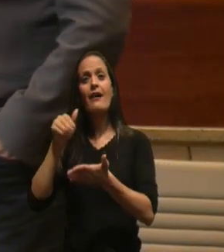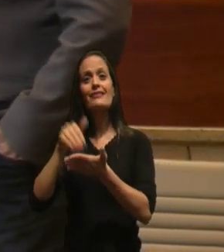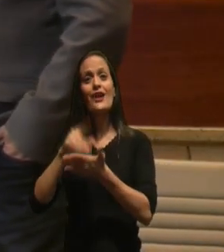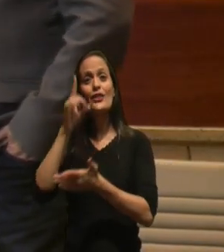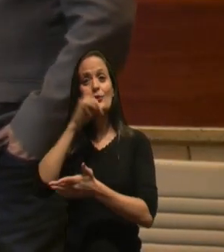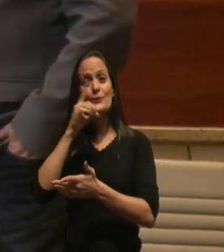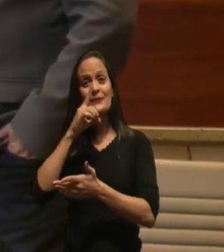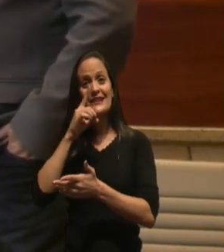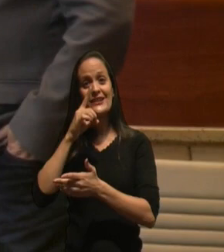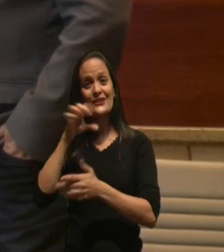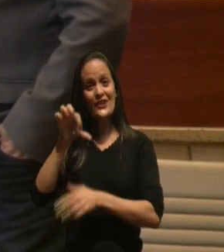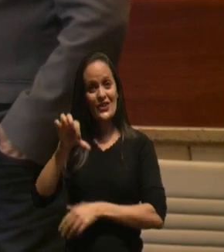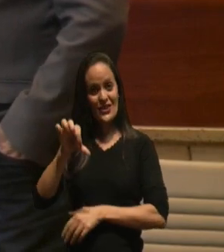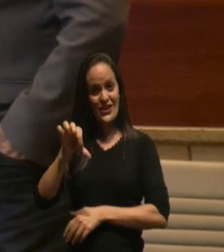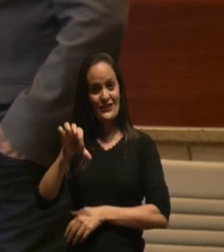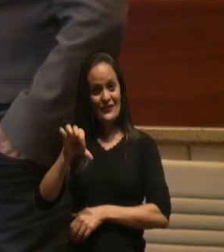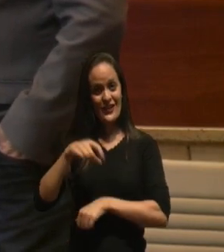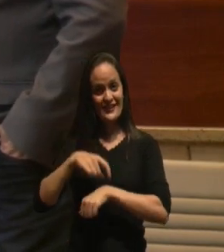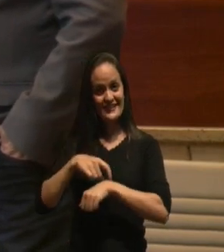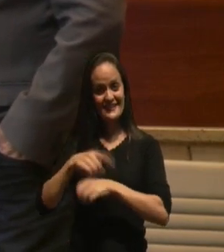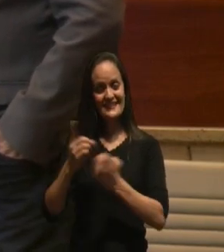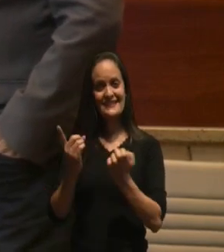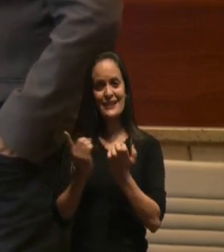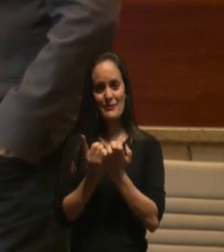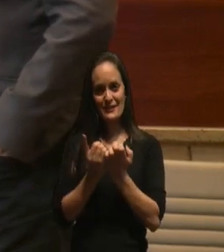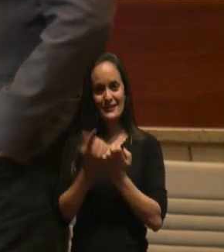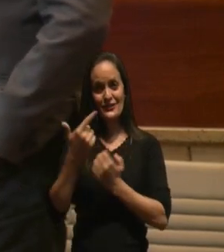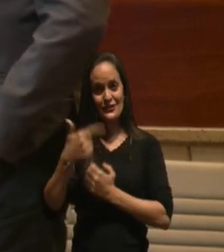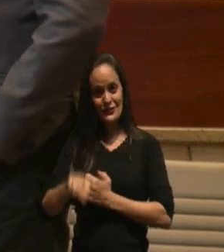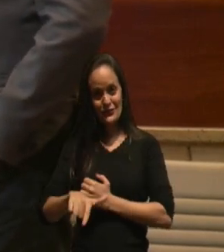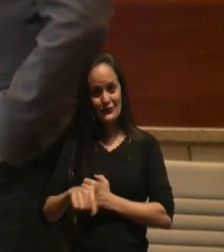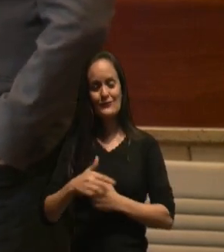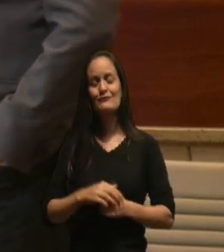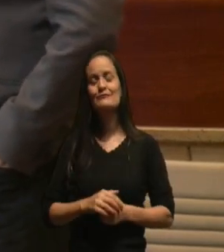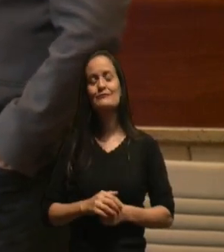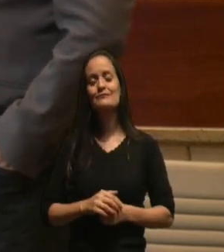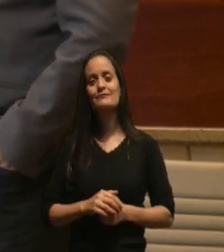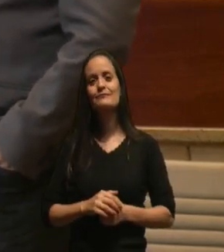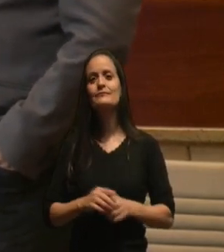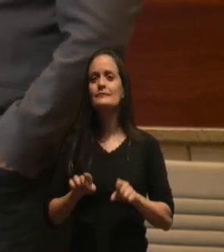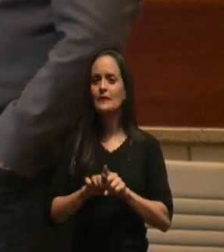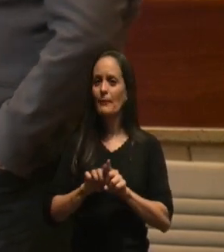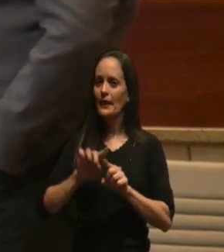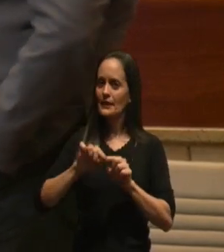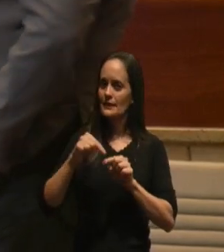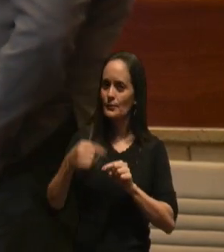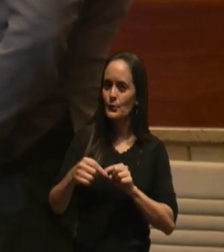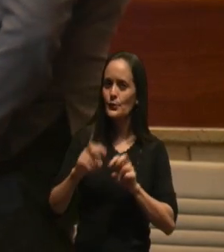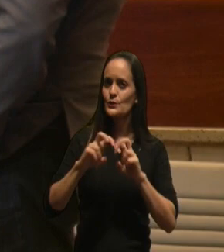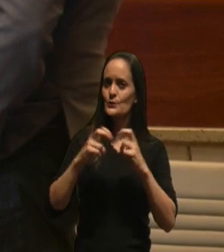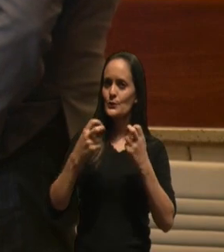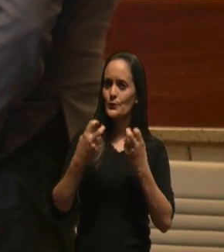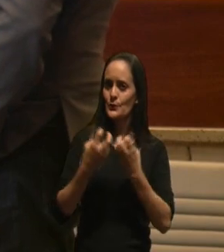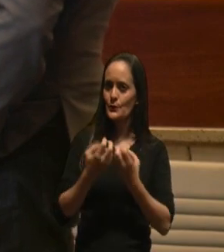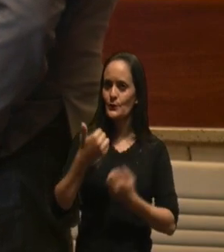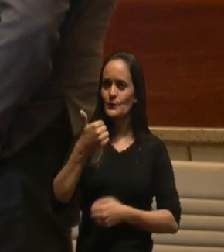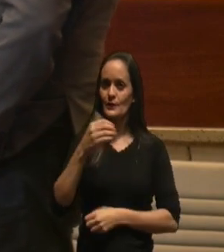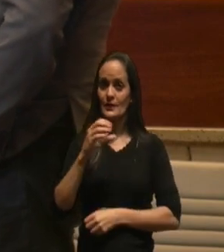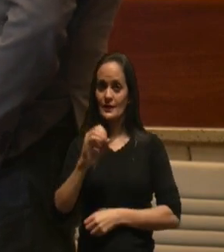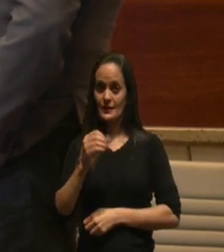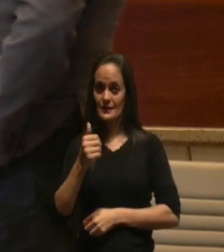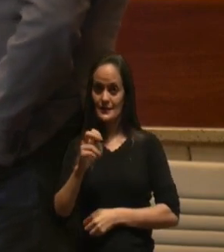9 horas da manhã, na Escola Bíblica Dominical, transmitida ao vivo, e depois às 10h15, também à noite,